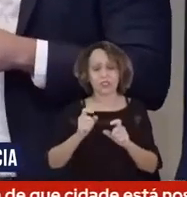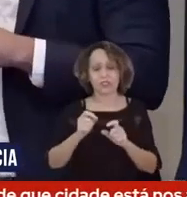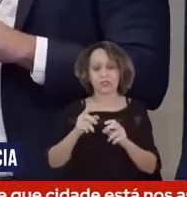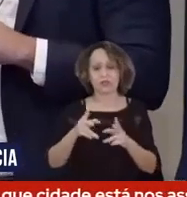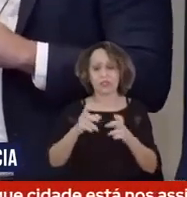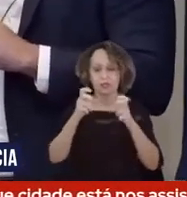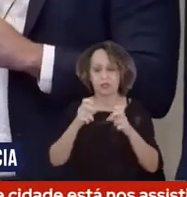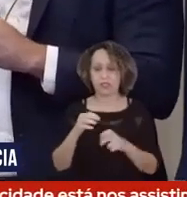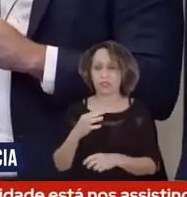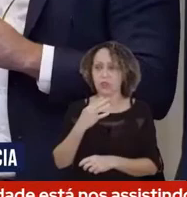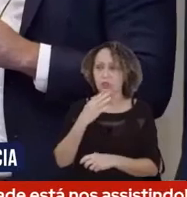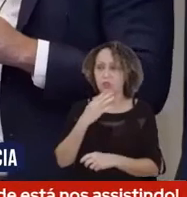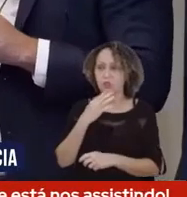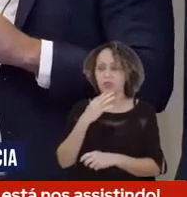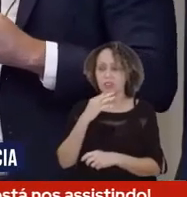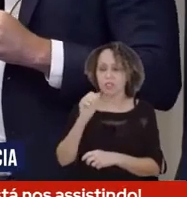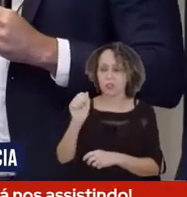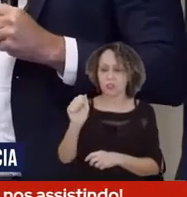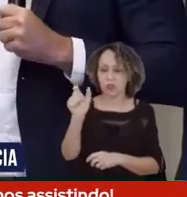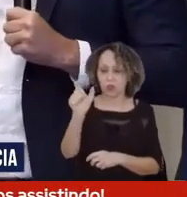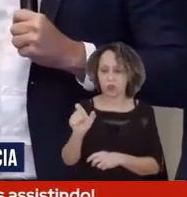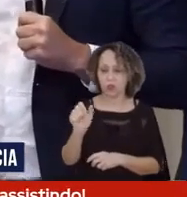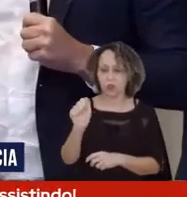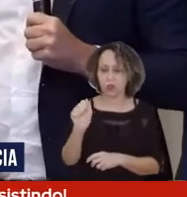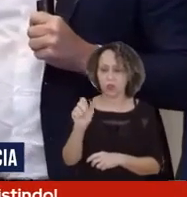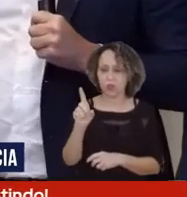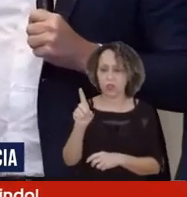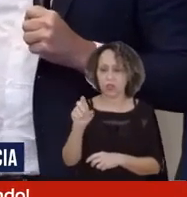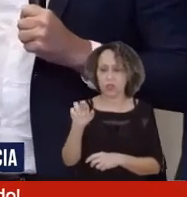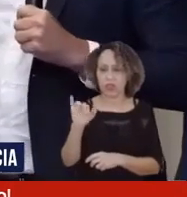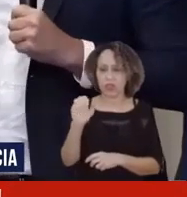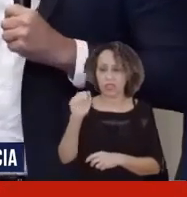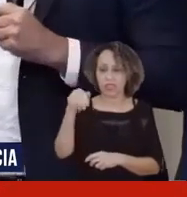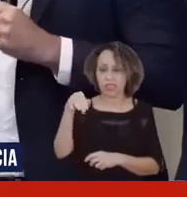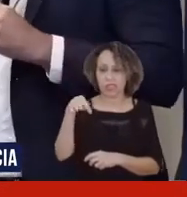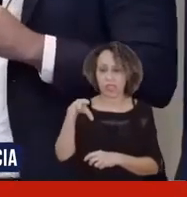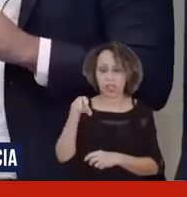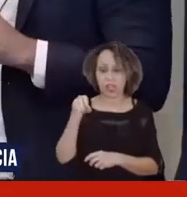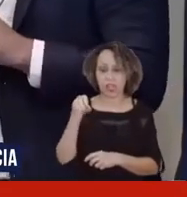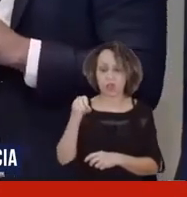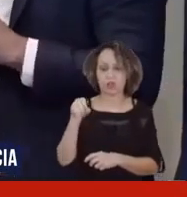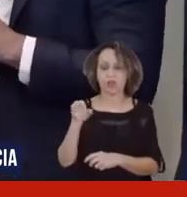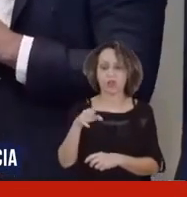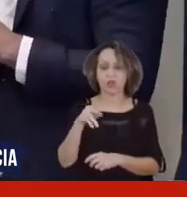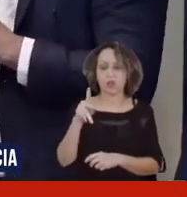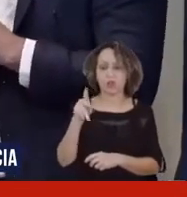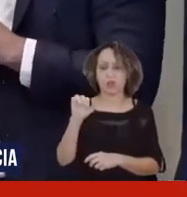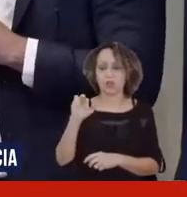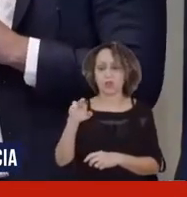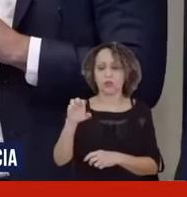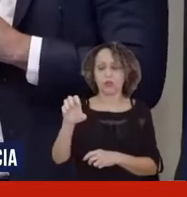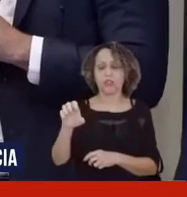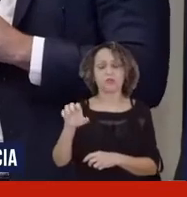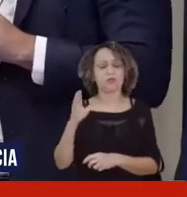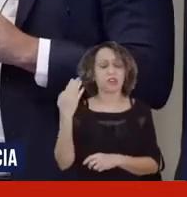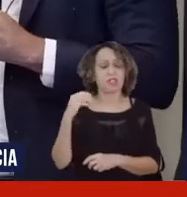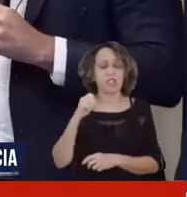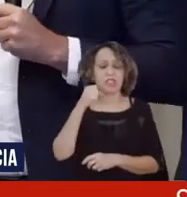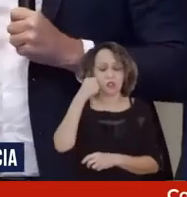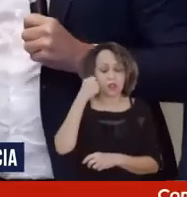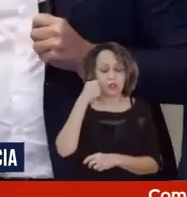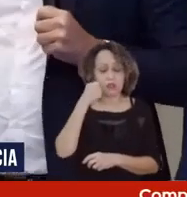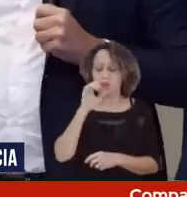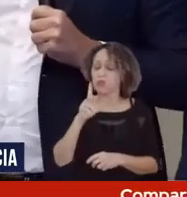porque eu era senador e sempre recebi ele, e aqui não vai nenhum demérito, como lobista